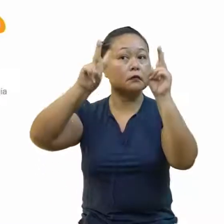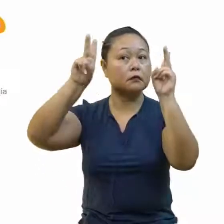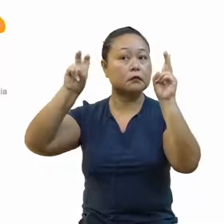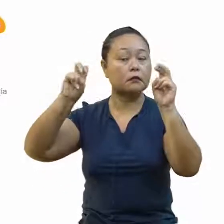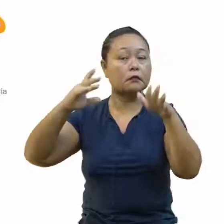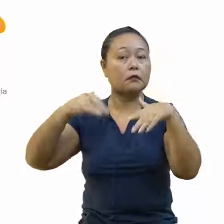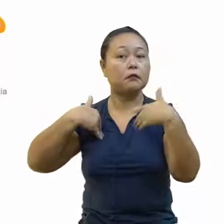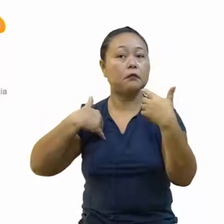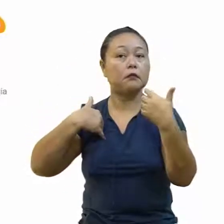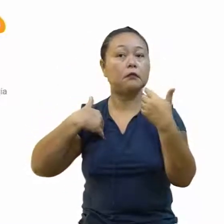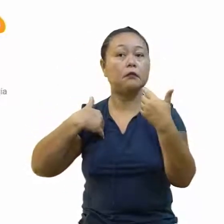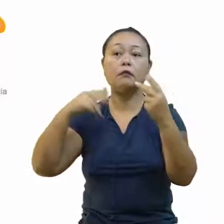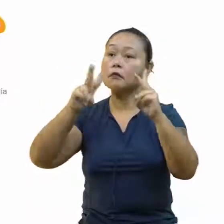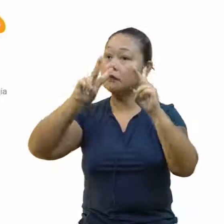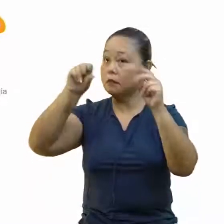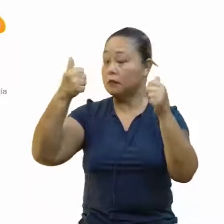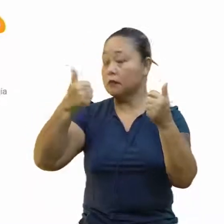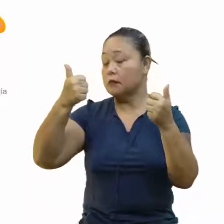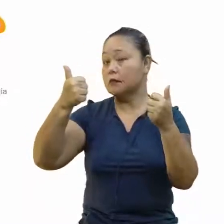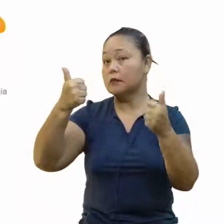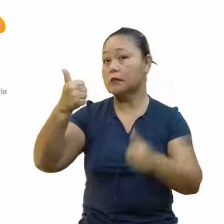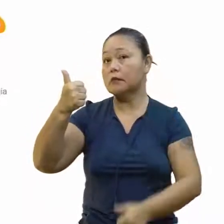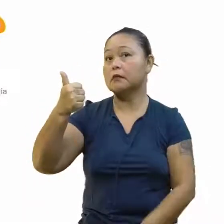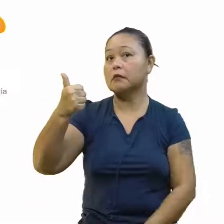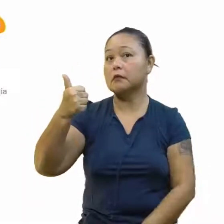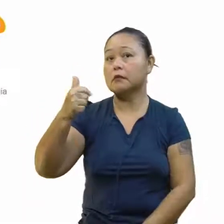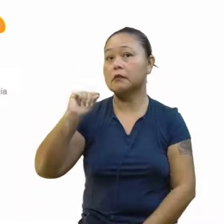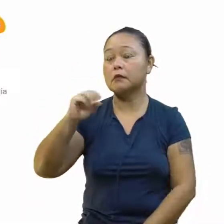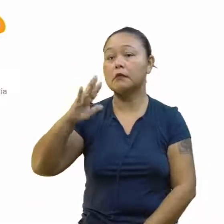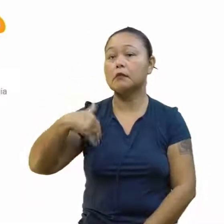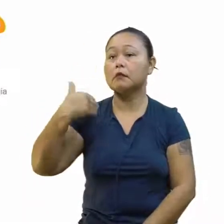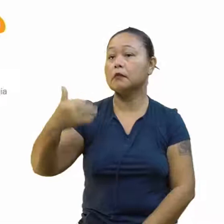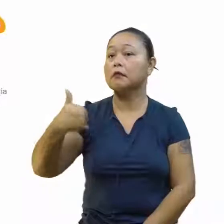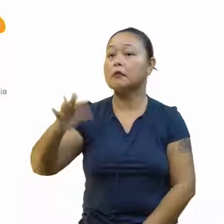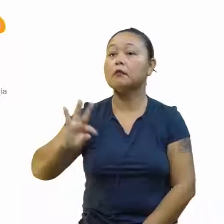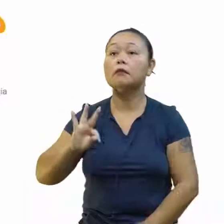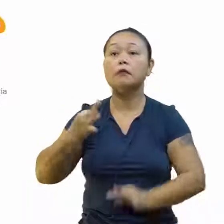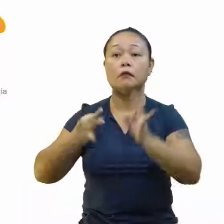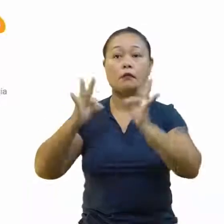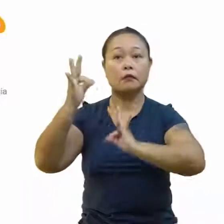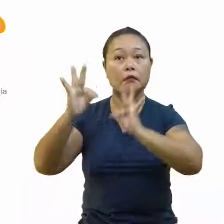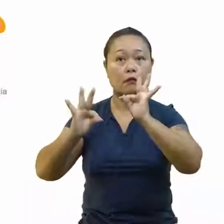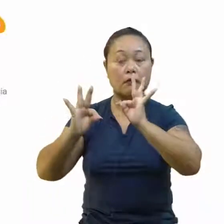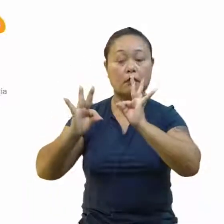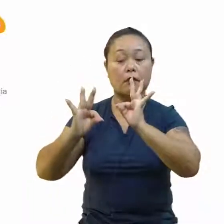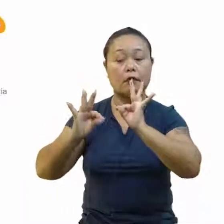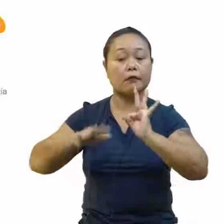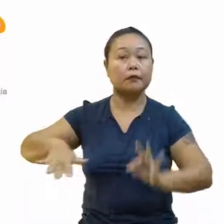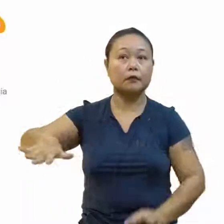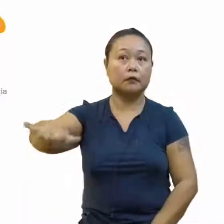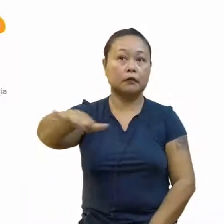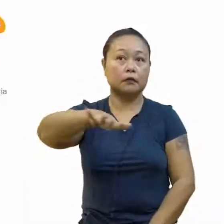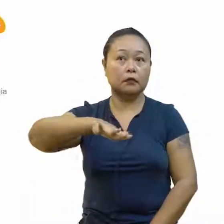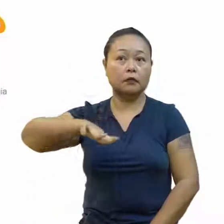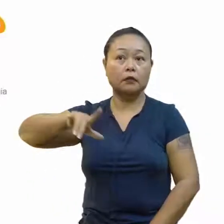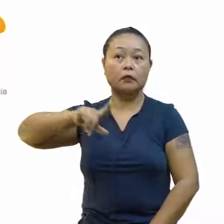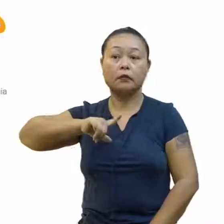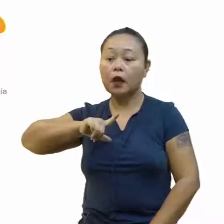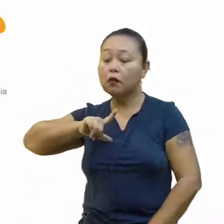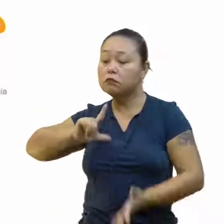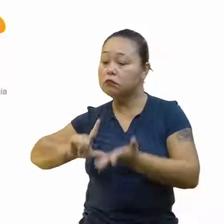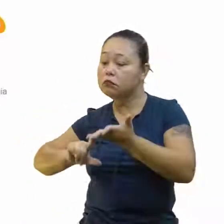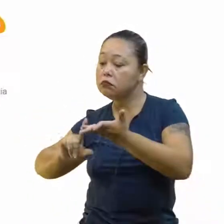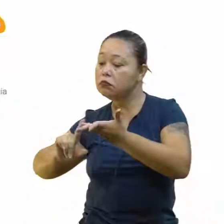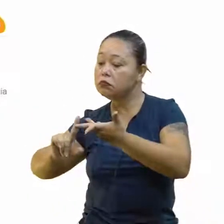nosso primeiro assunto, então nós vamos falar sobre o avanço tecnológico e o cenário epidemiológico das